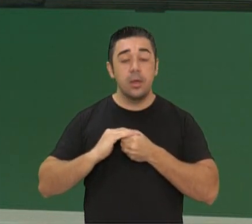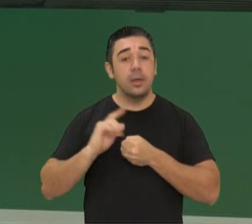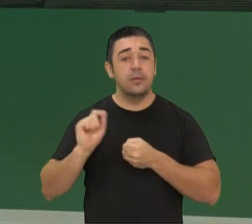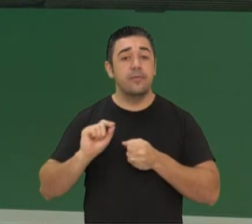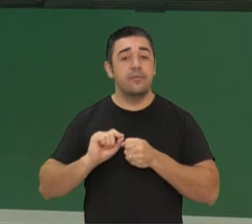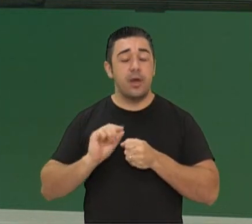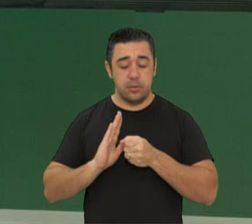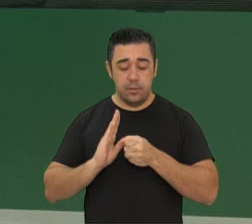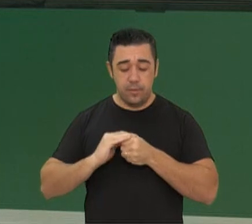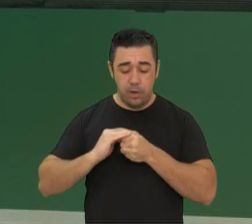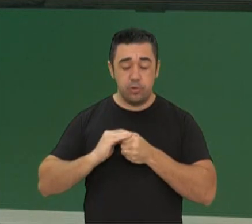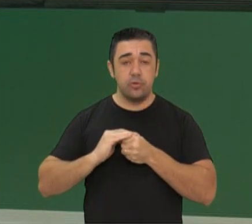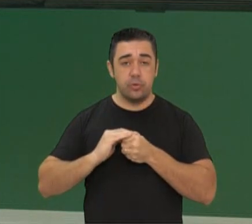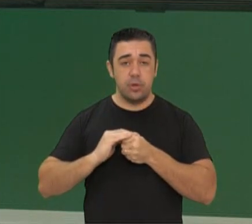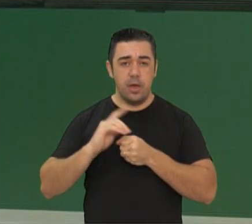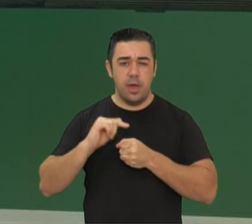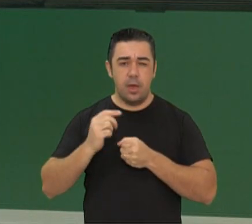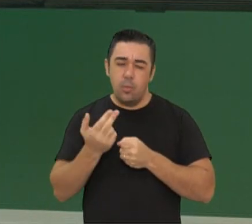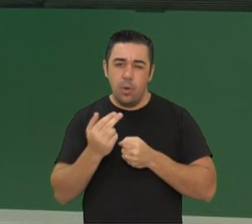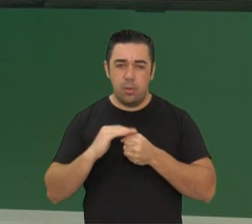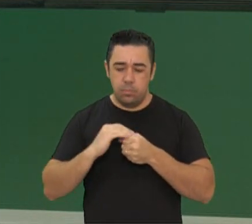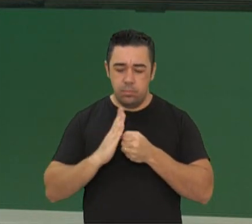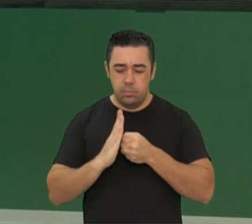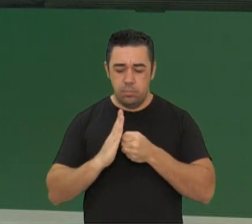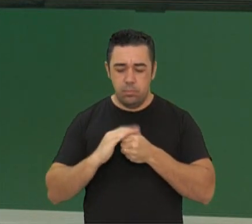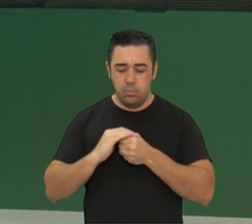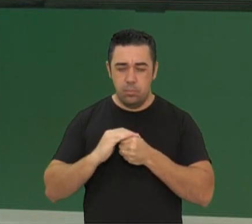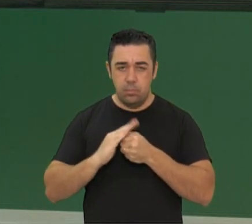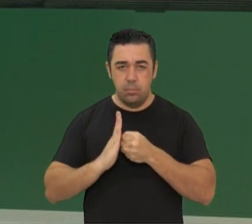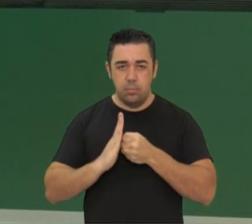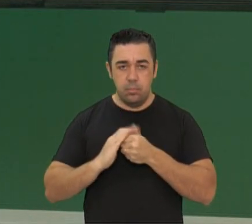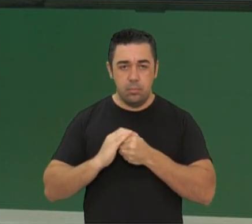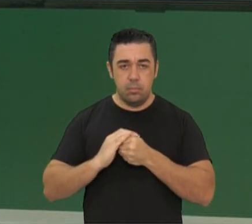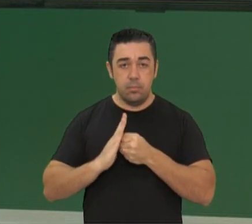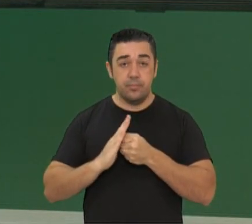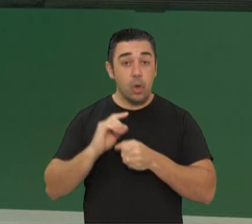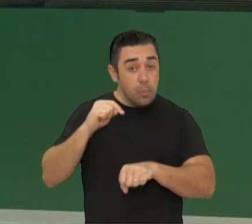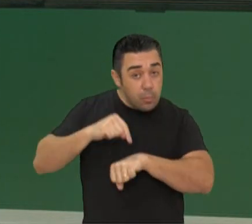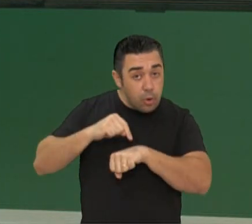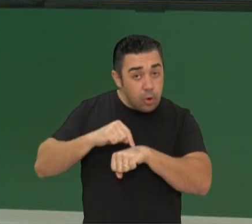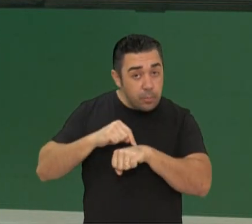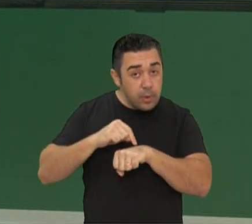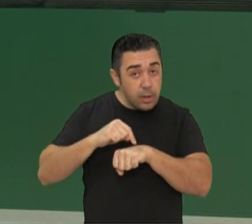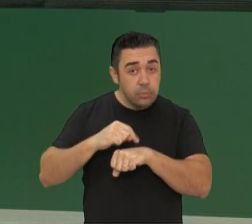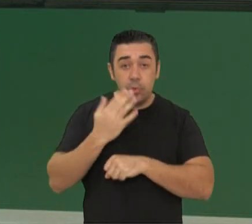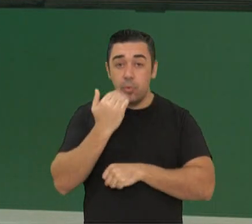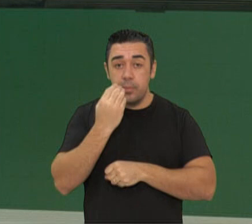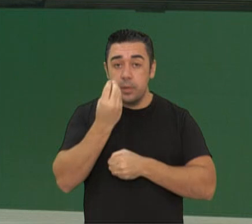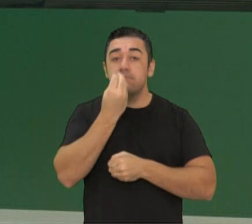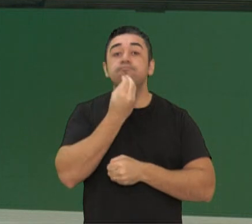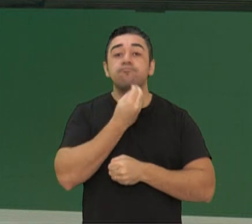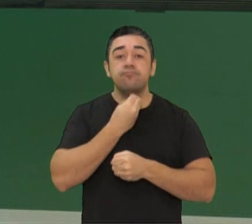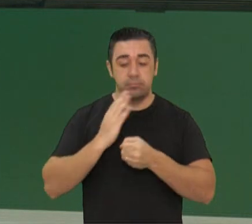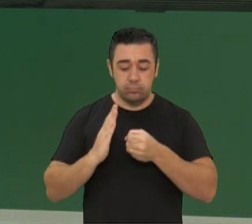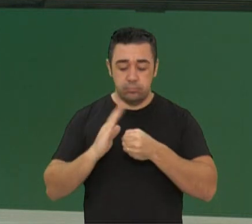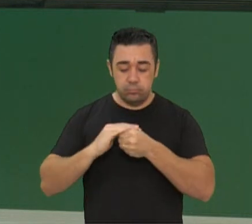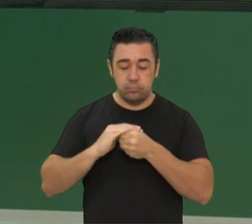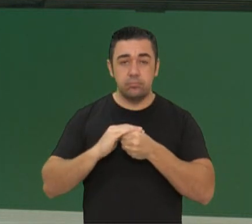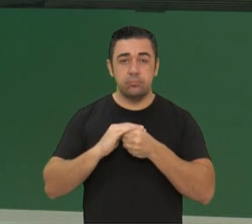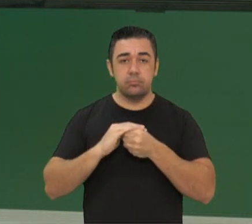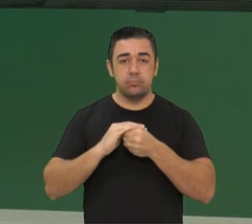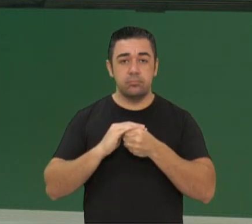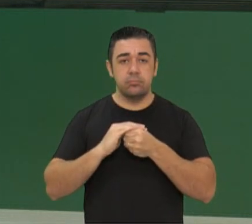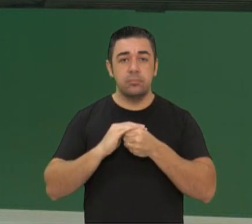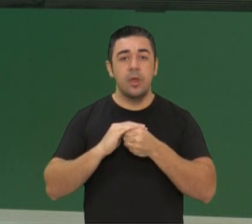ela fecha, ela é uma válvulazinha, estão lembrados? Que ela vai fechar, evitando que o alimento desça para o canal